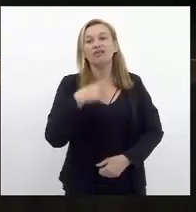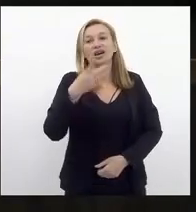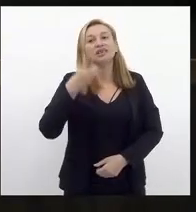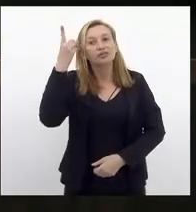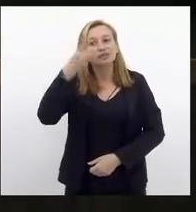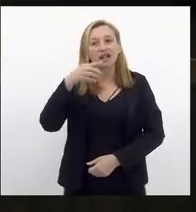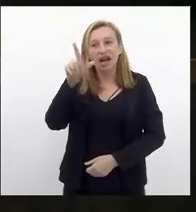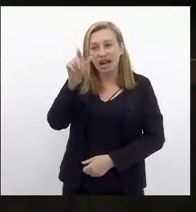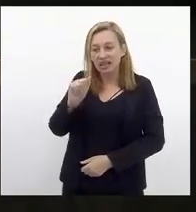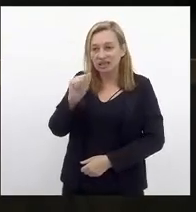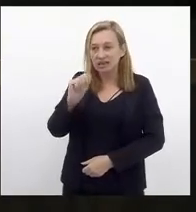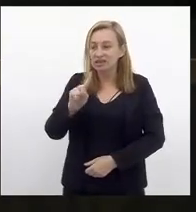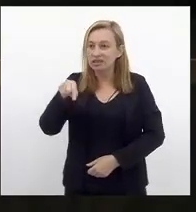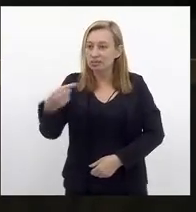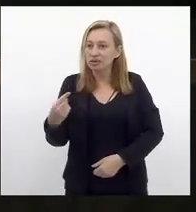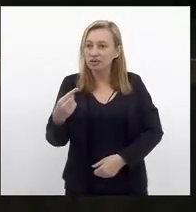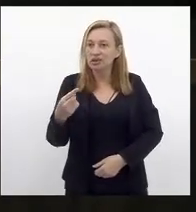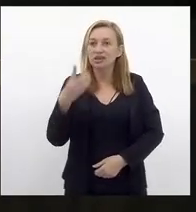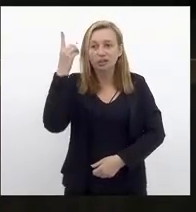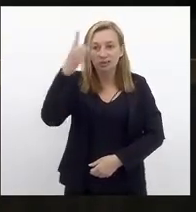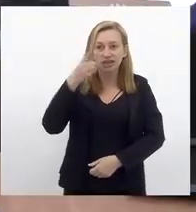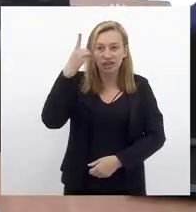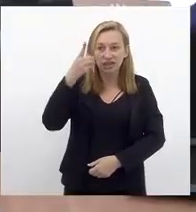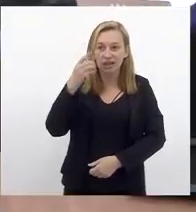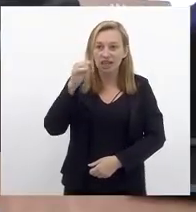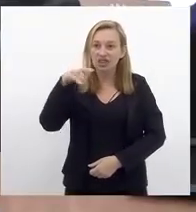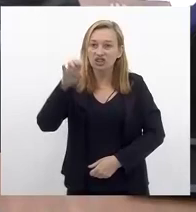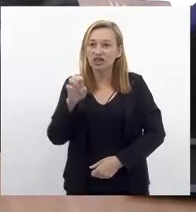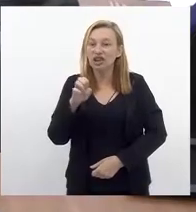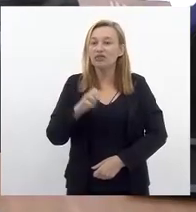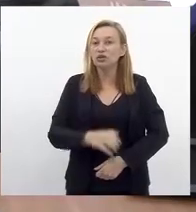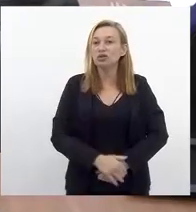deputada Ana seguida deputada de Cheddar